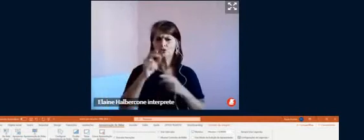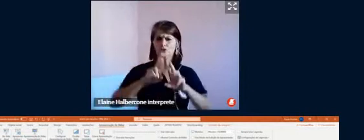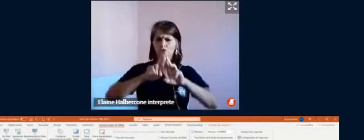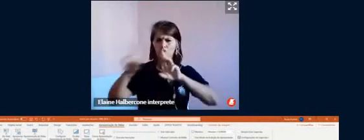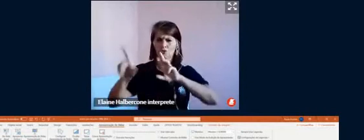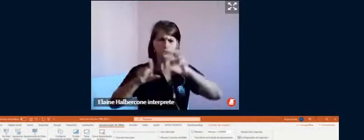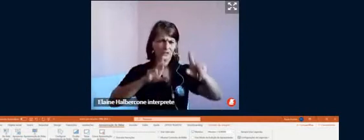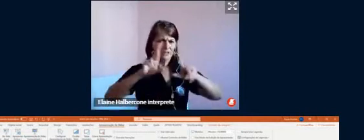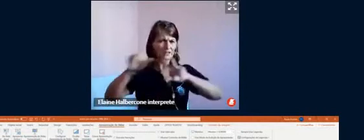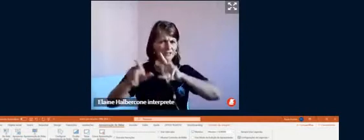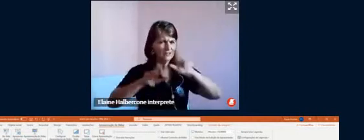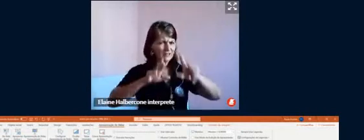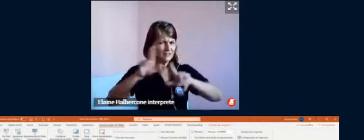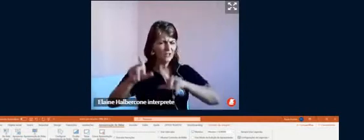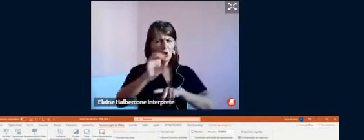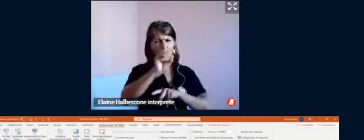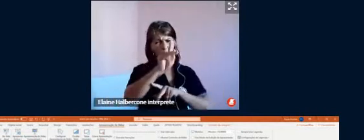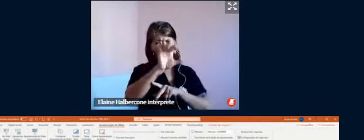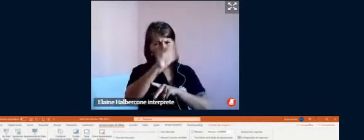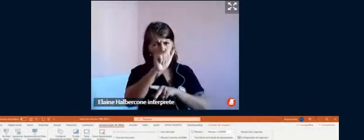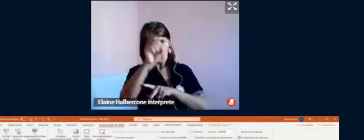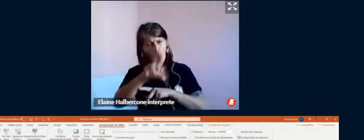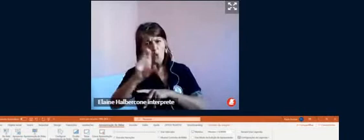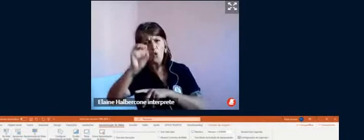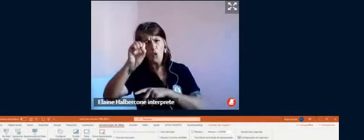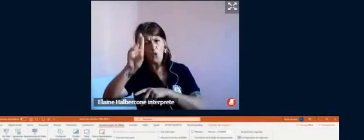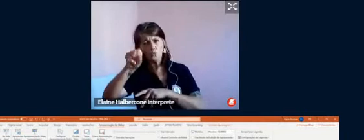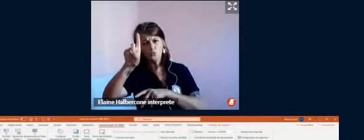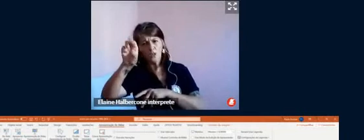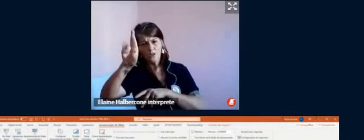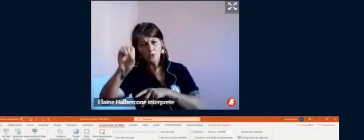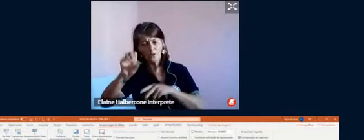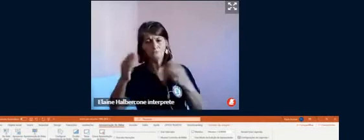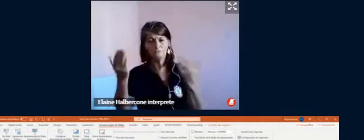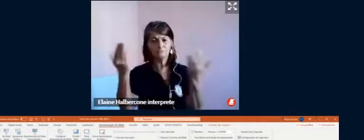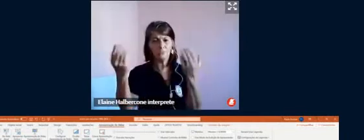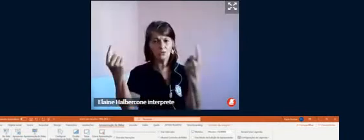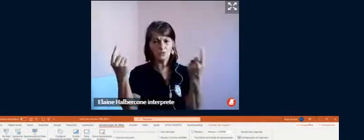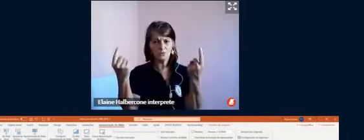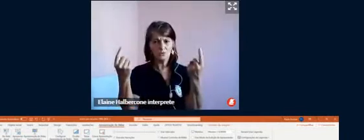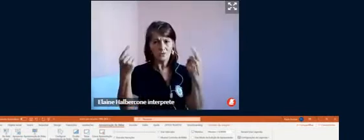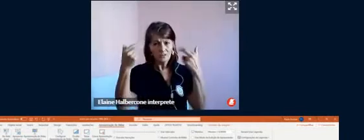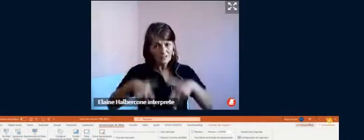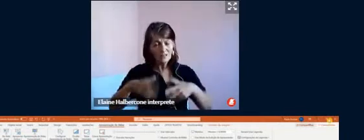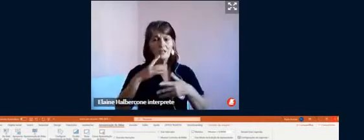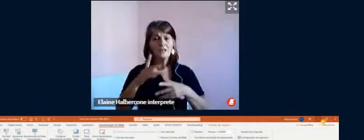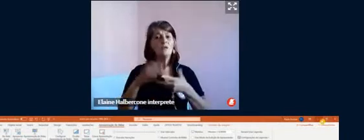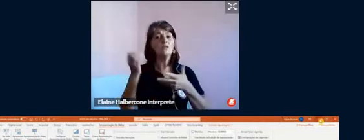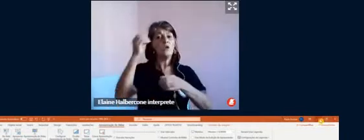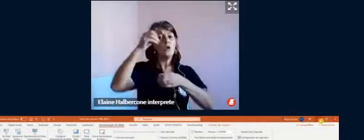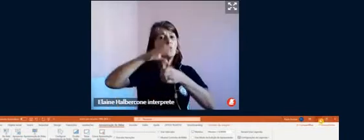ondulatória óptica ou se é óptica ondulatória, às vezes está nos dois, e é um tópico que cai bastante e os alunos acabam